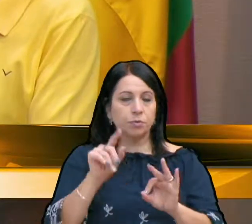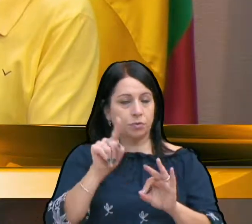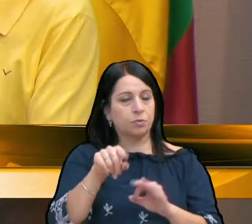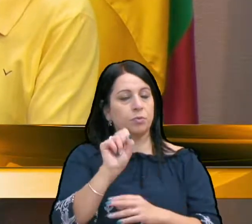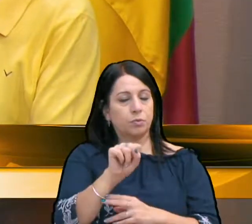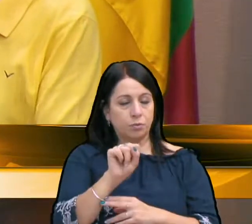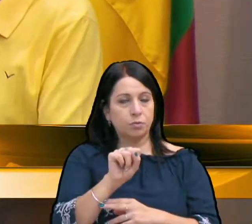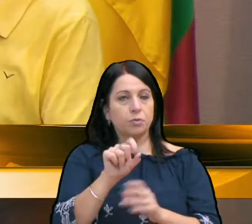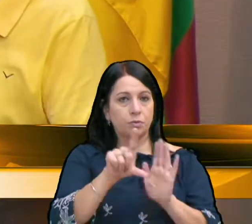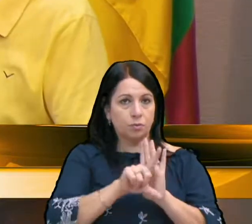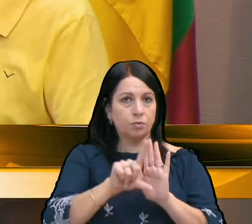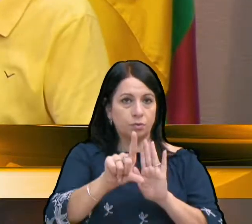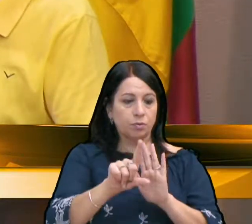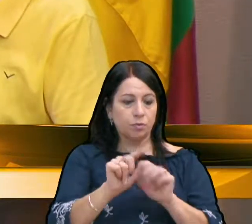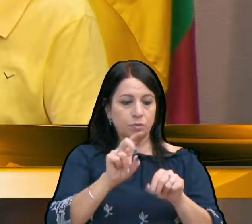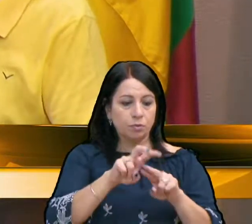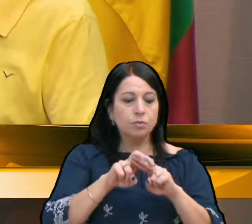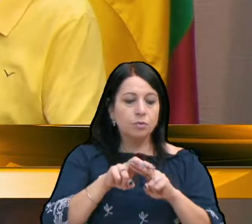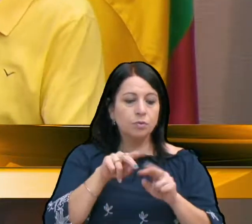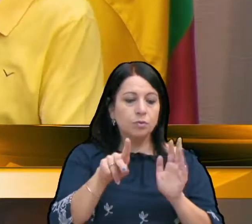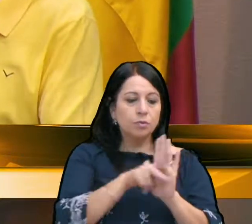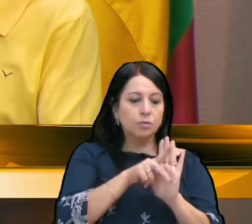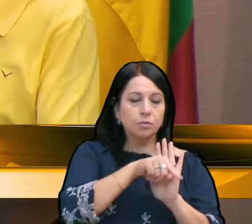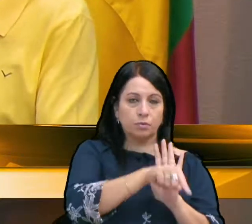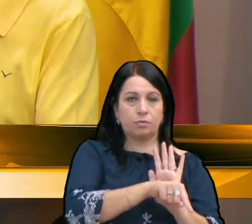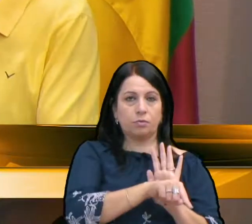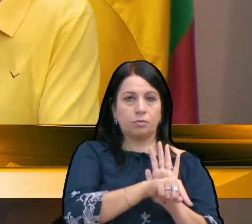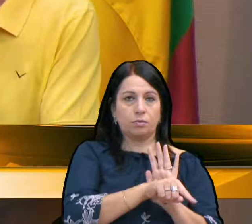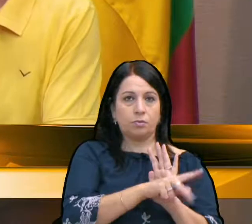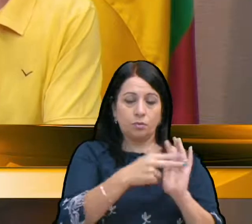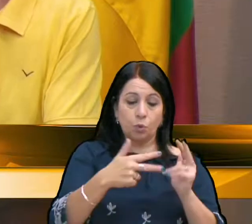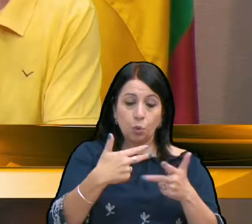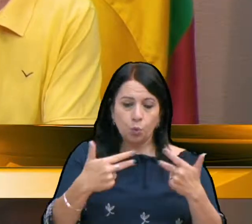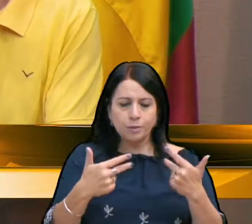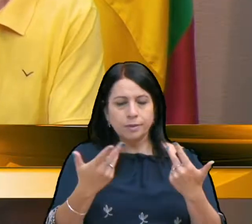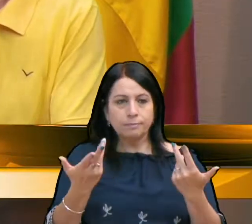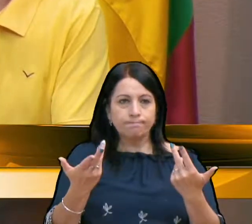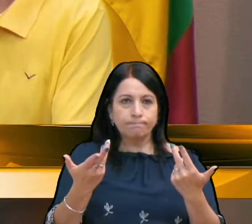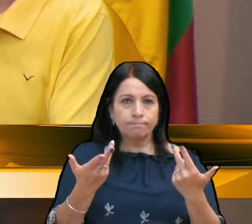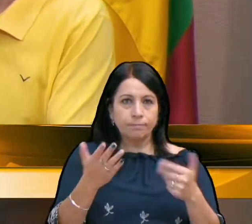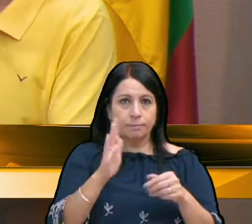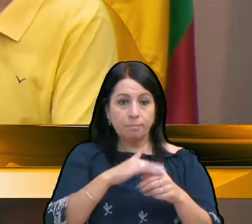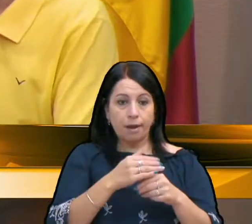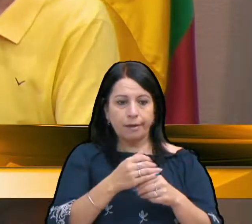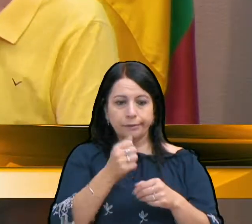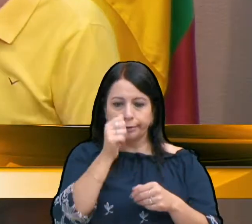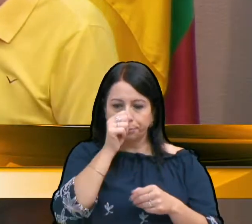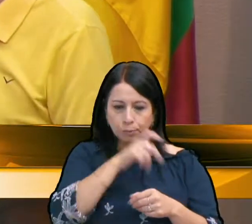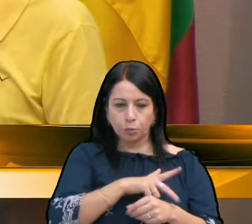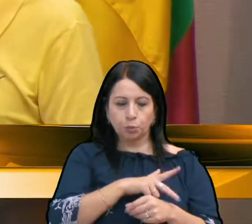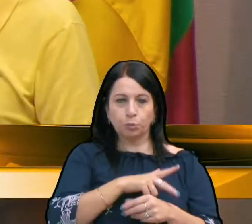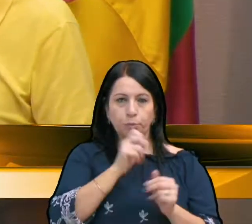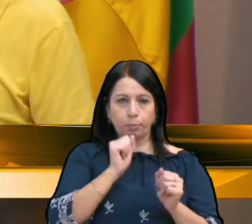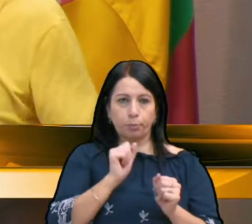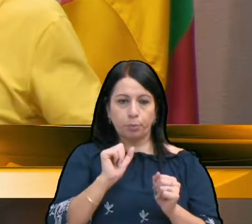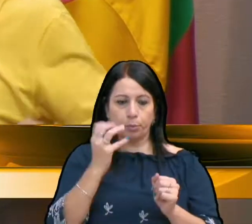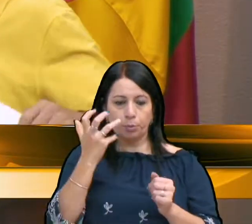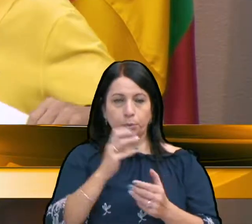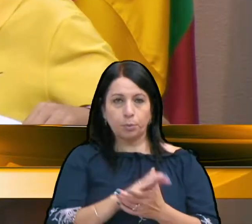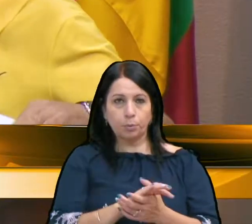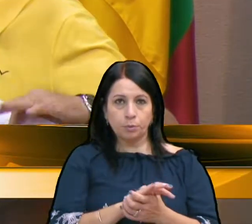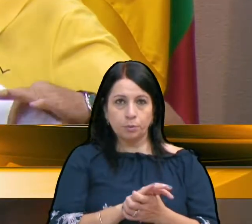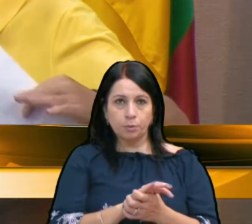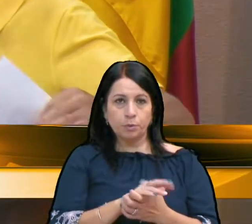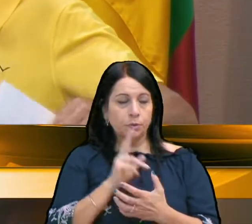sim é legislar em causa própria. A coisa mais escandalosa que pode estar acontecendo, a